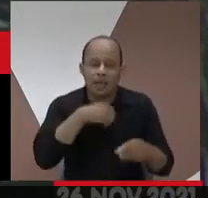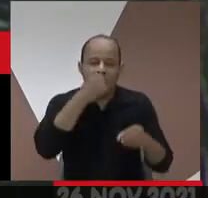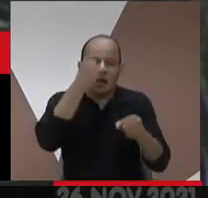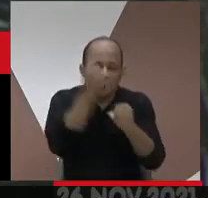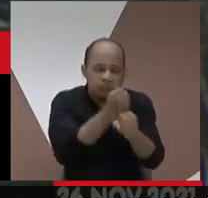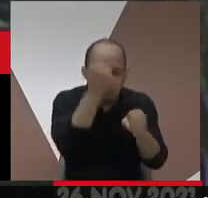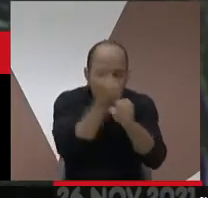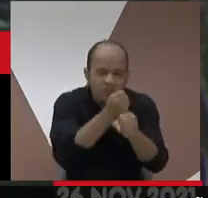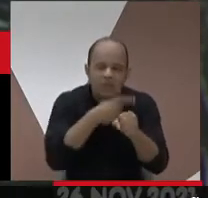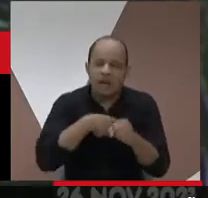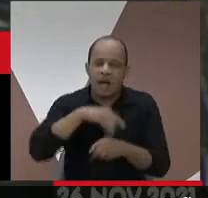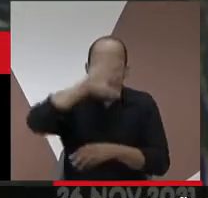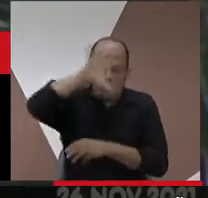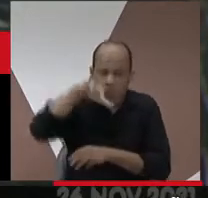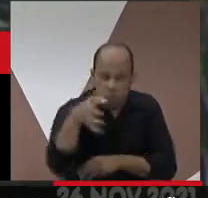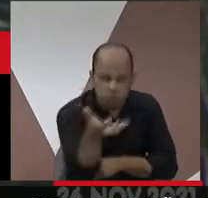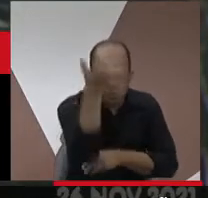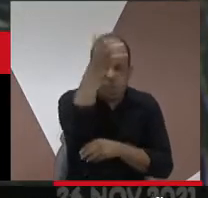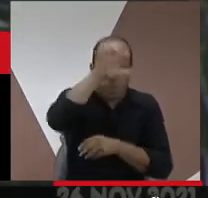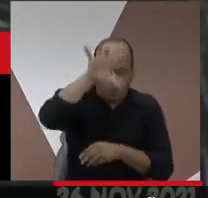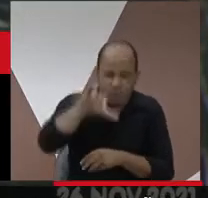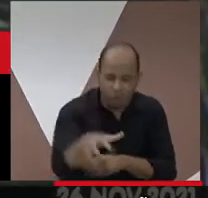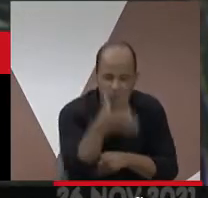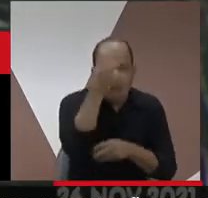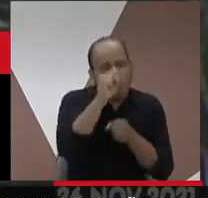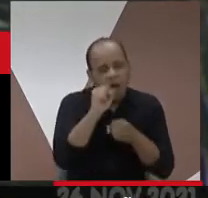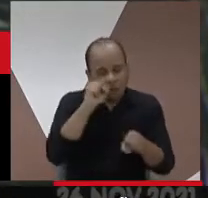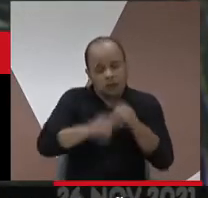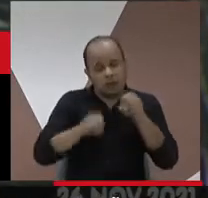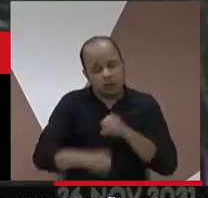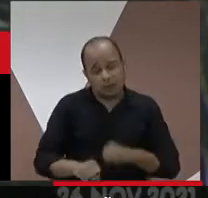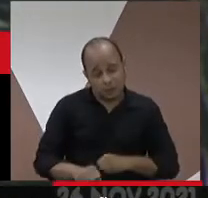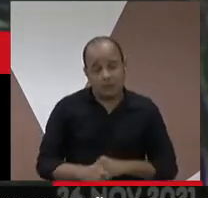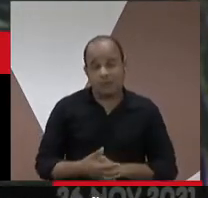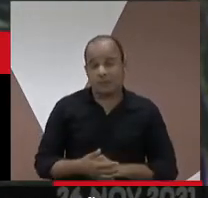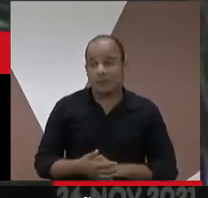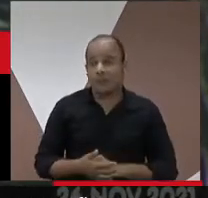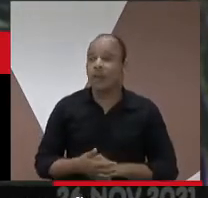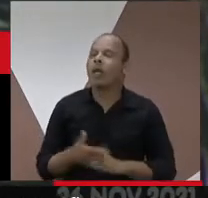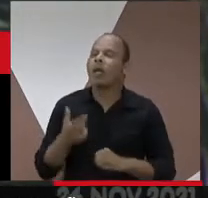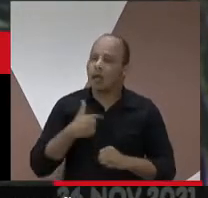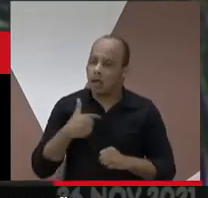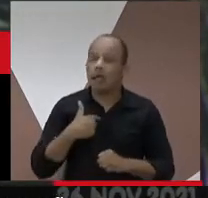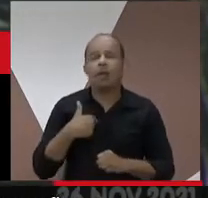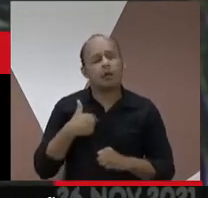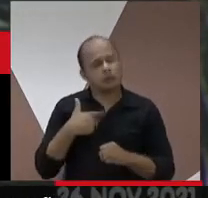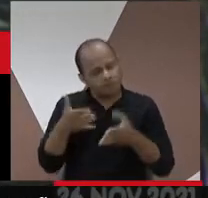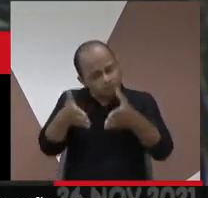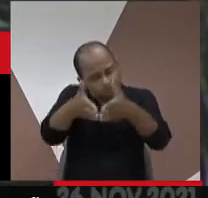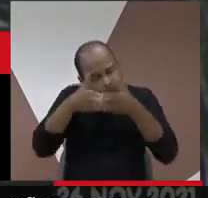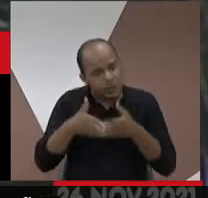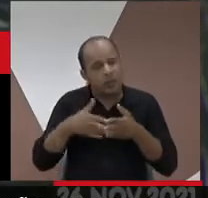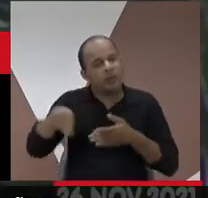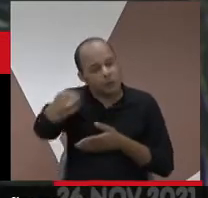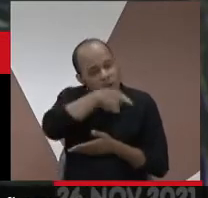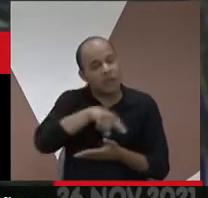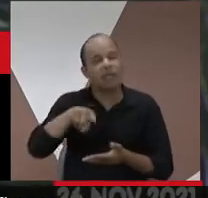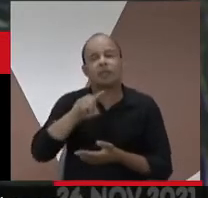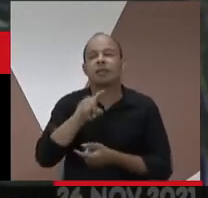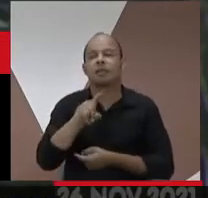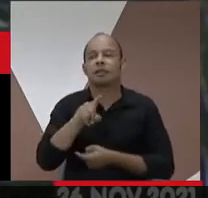eu quero fazer um apelo aqui para o Agostinho Patrus e para os demais deputados que estão aqui,